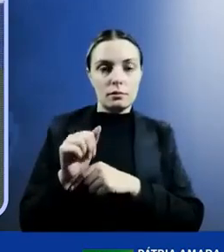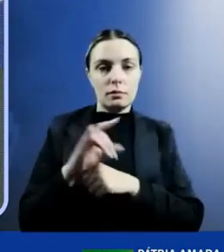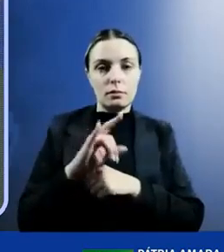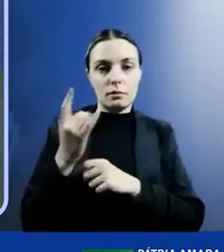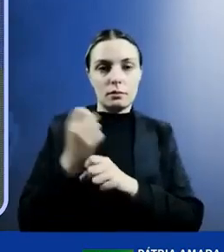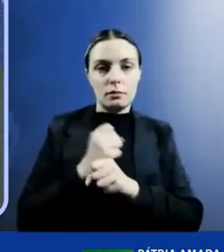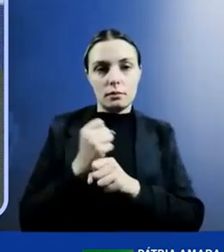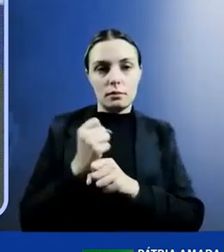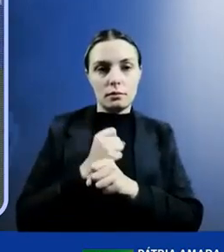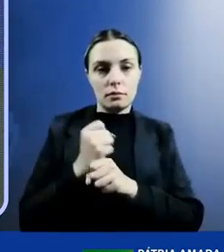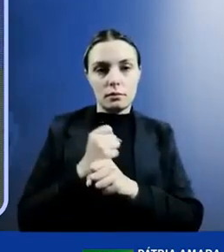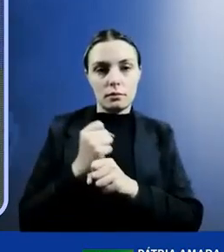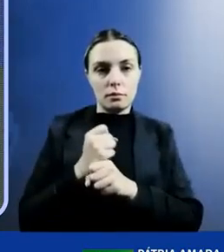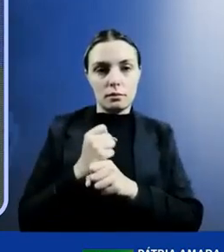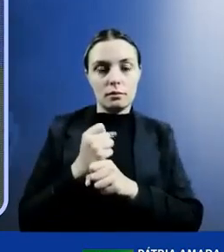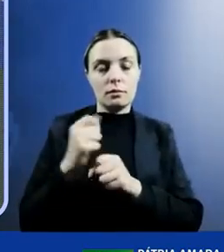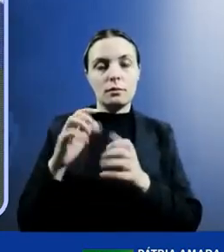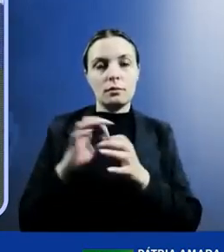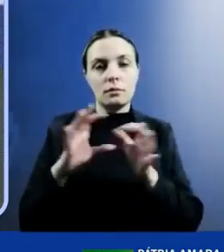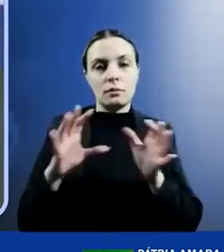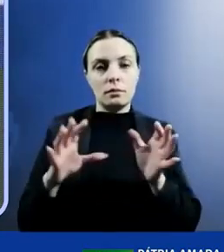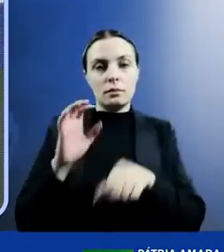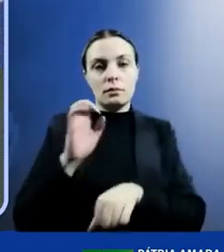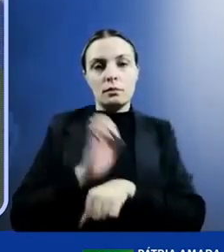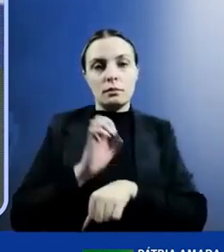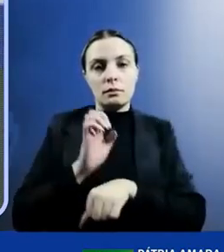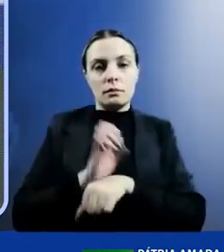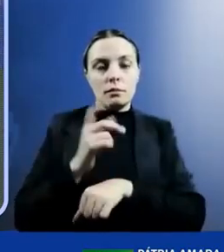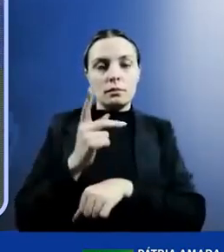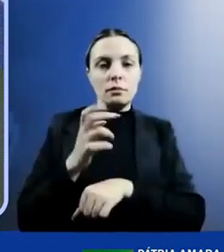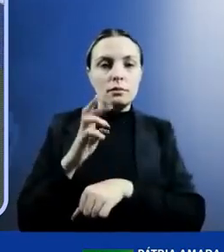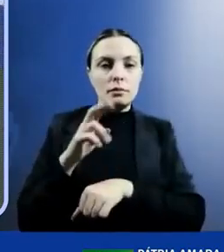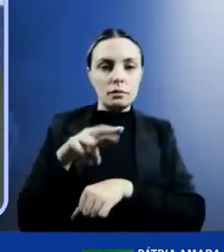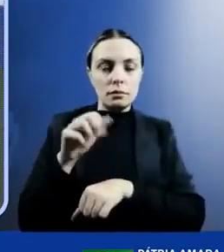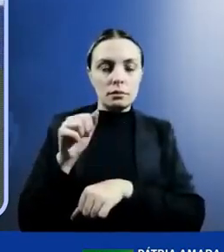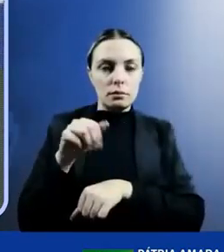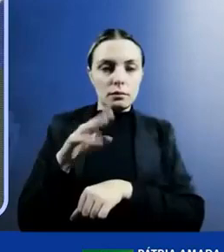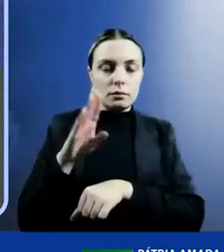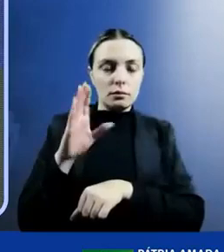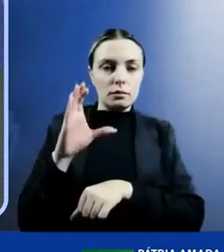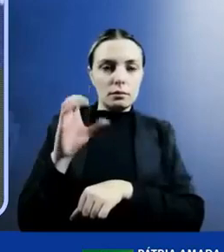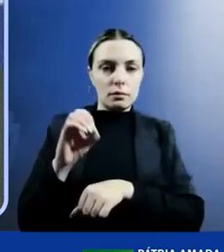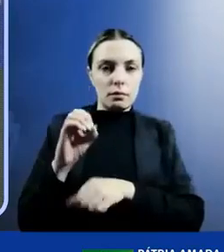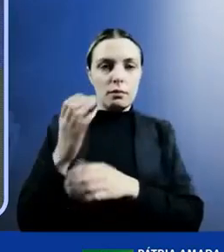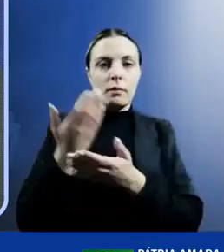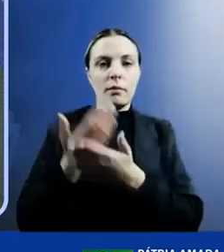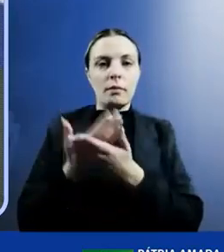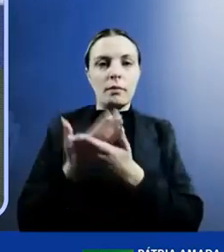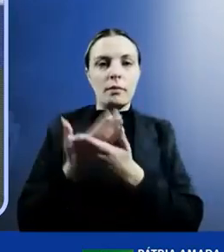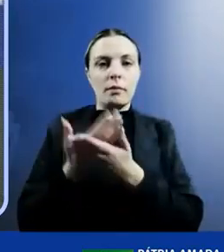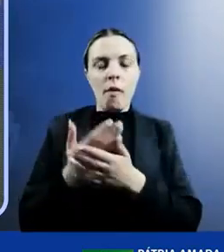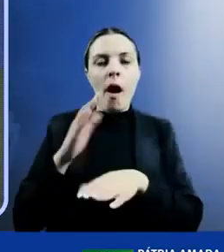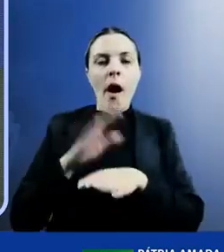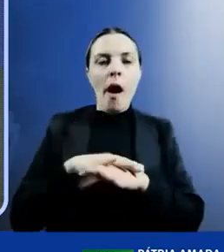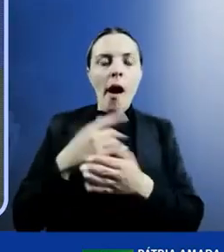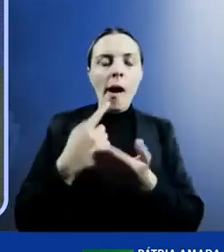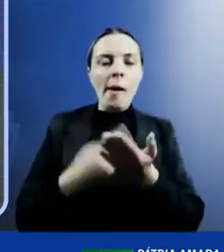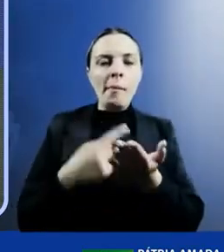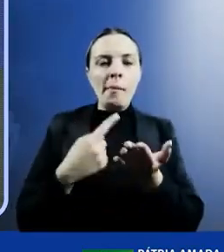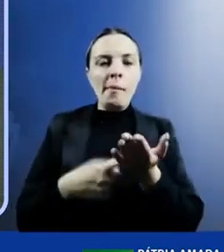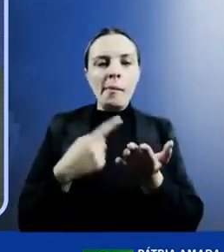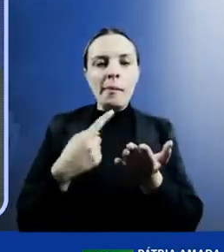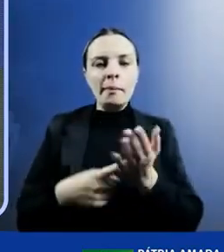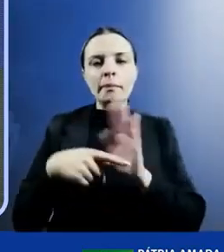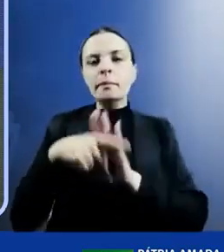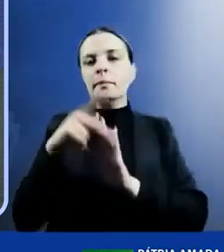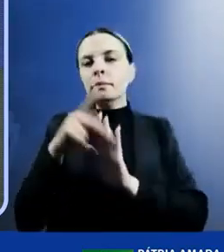Isso permitiu que o estado de Pernambuco mergulhasse, de fato, em seus compromissos, no planejamento